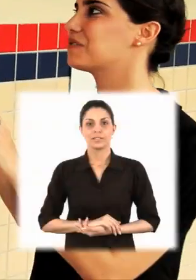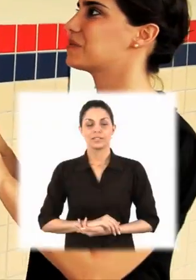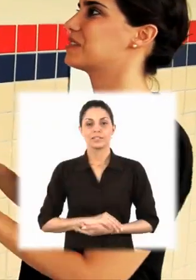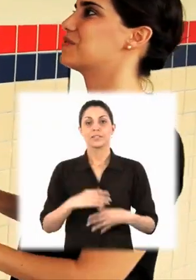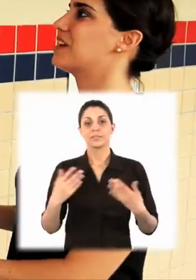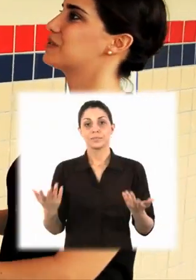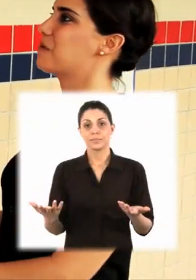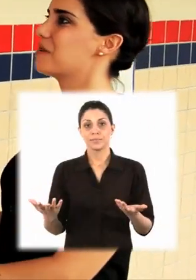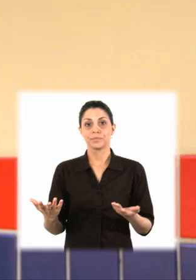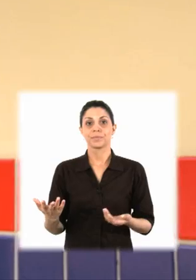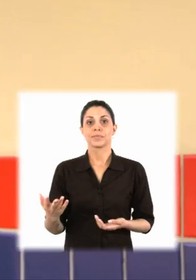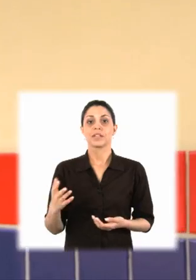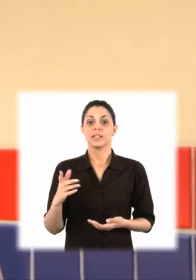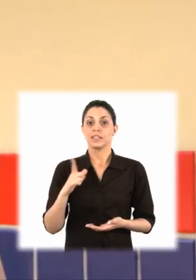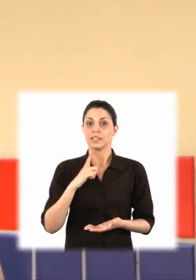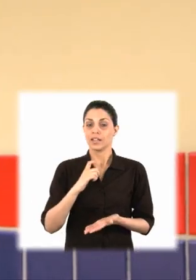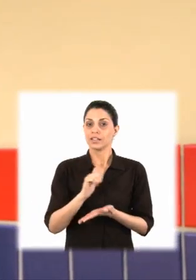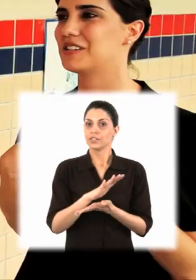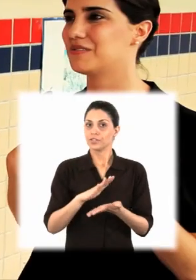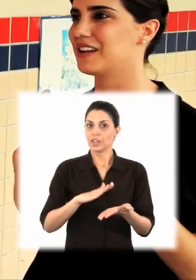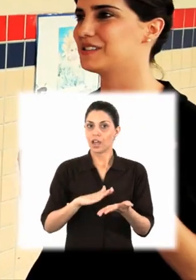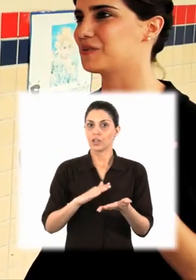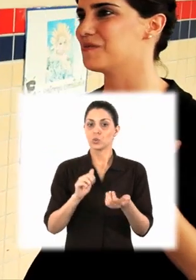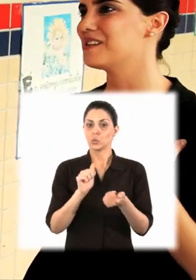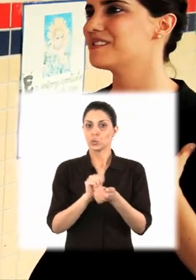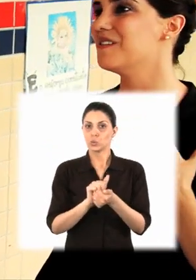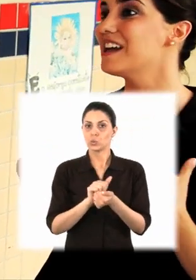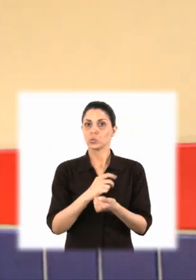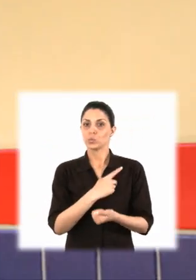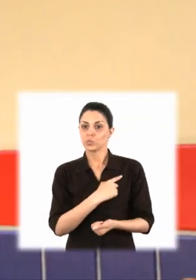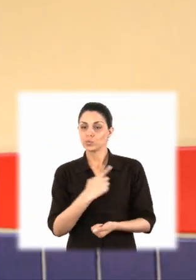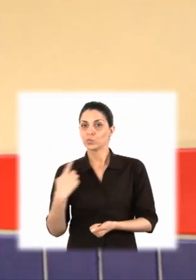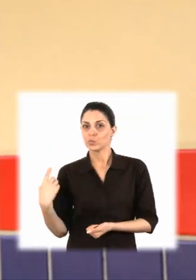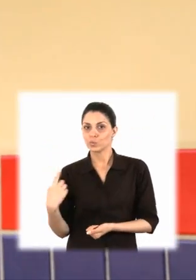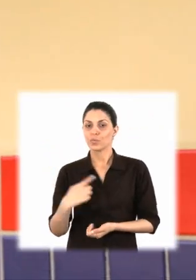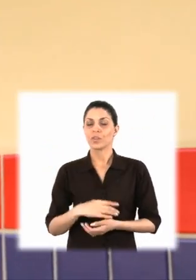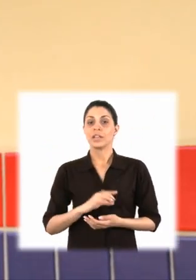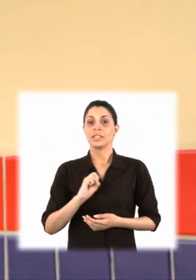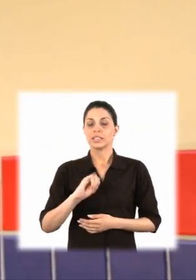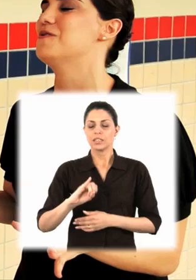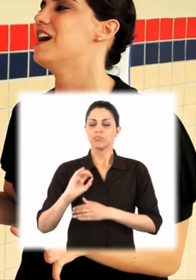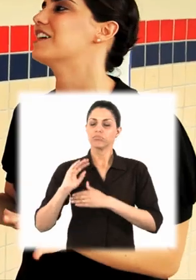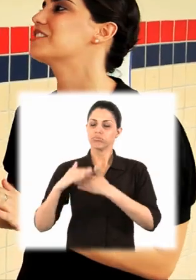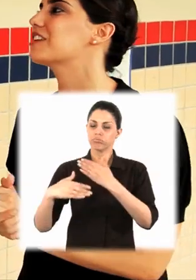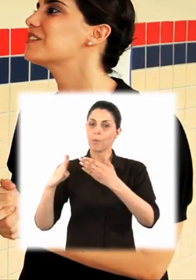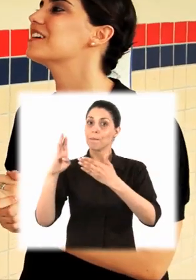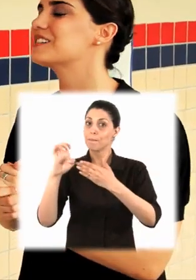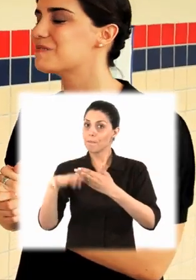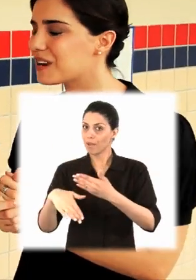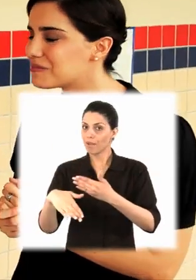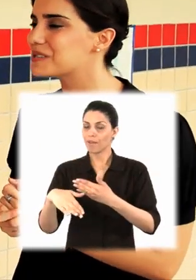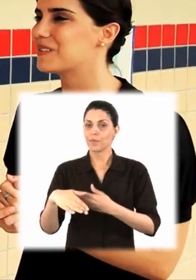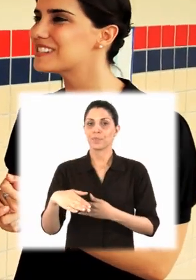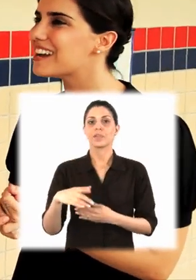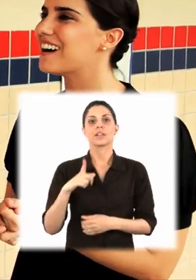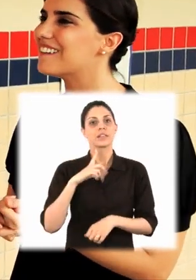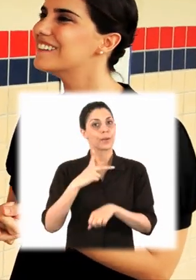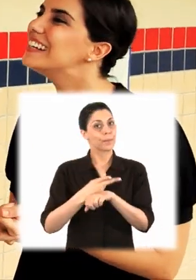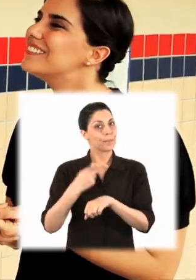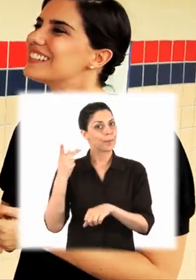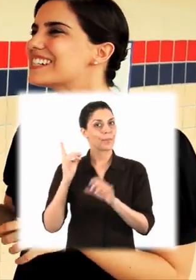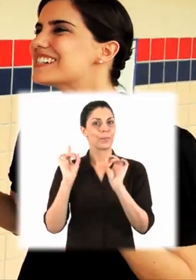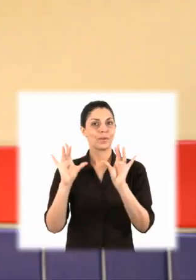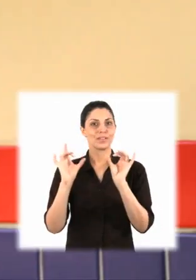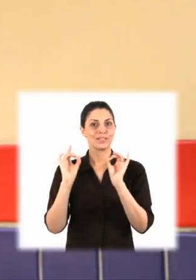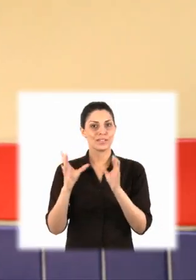Então hoje você vai fazer umas atividades com a Rubiana, depois você vai fazer umas atividades comigo. Se correr tudo bem nesse desafio, a gente tem esse prêmio